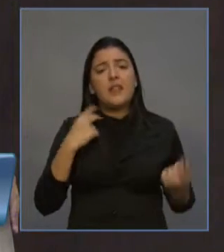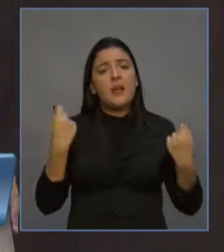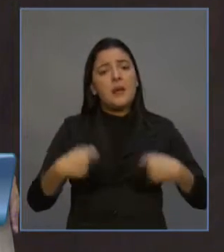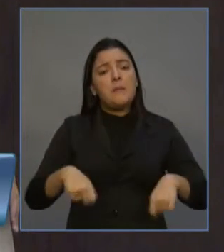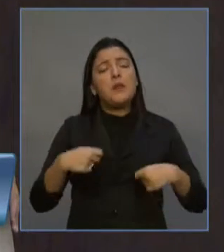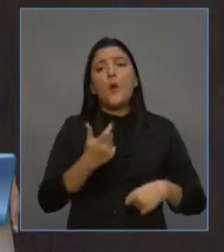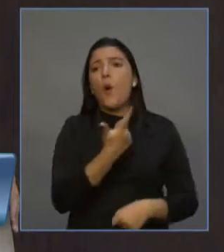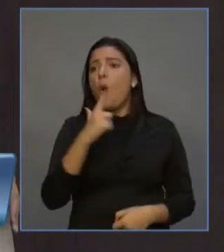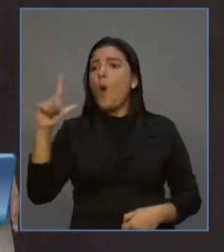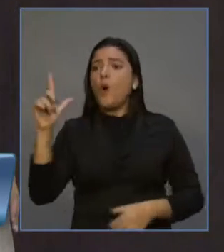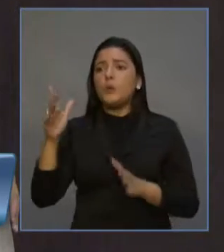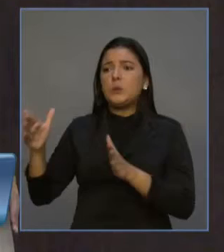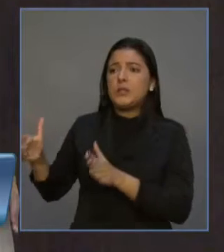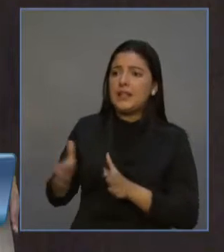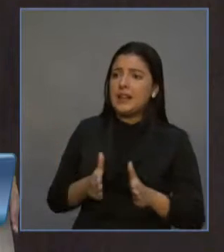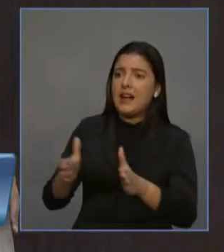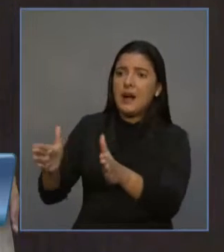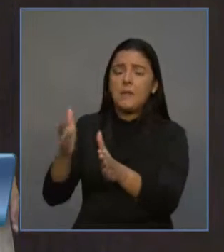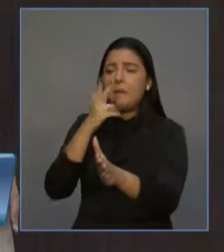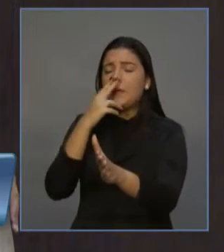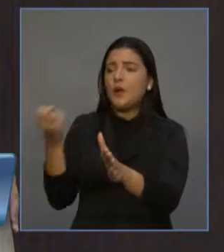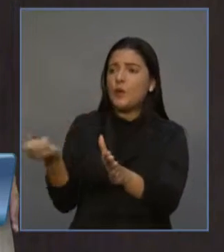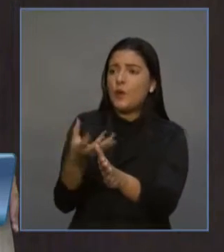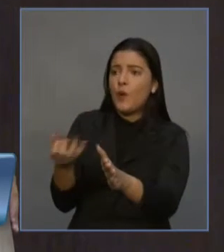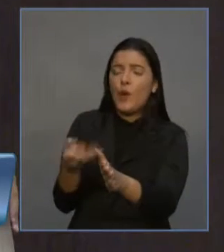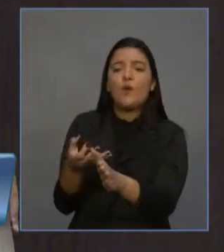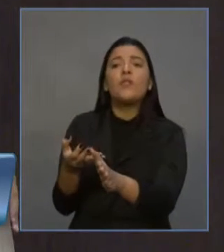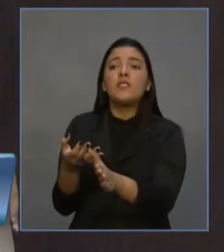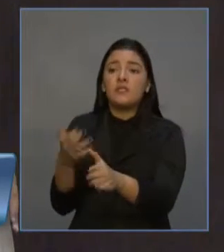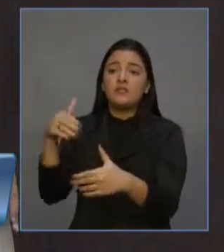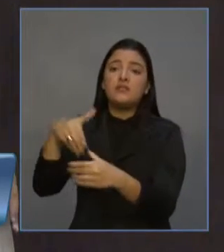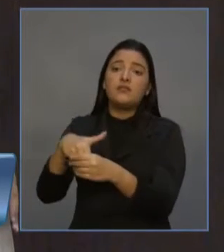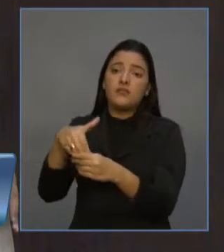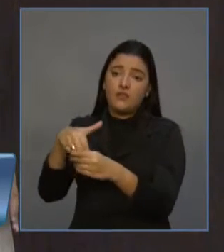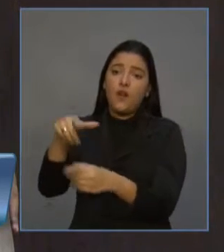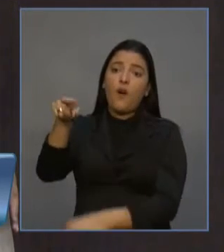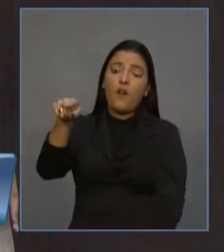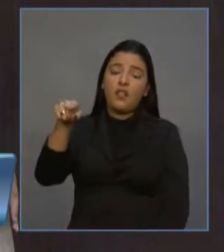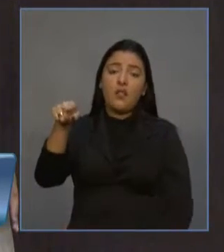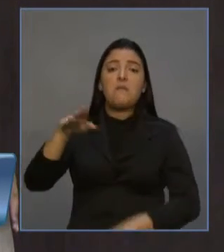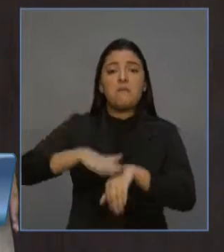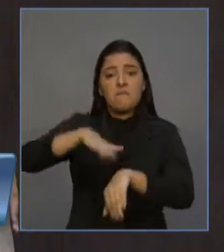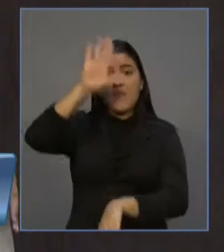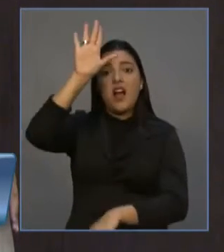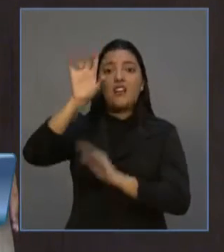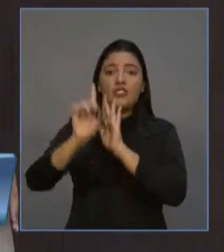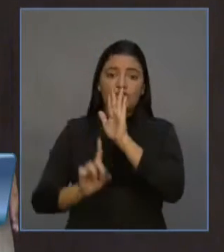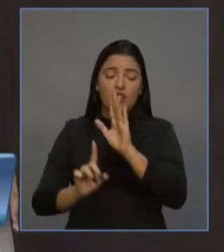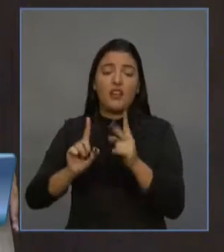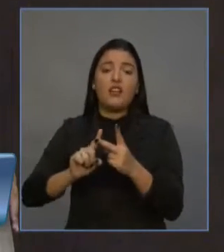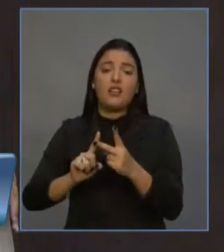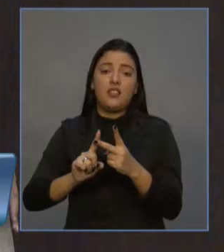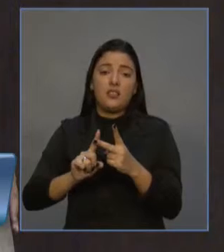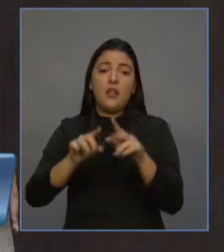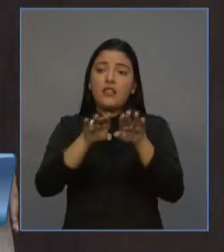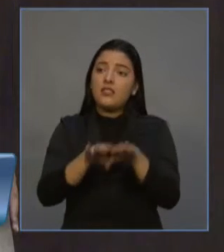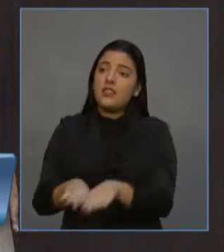outra saída. Essa outra saída, ela só pode ser com mais direitos, mais